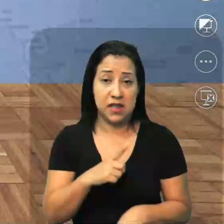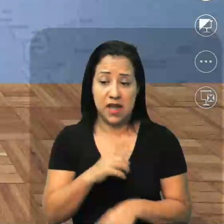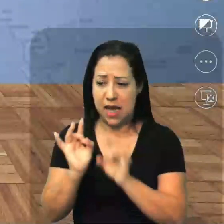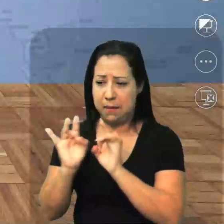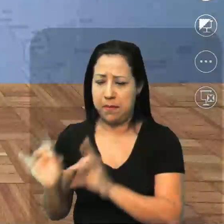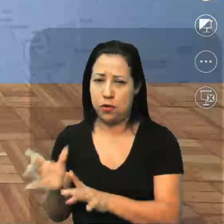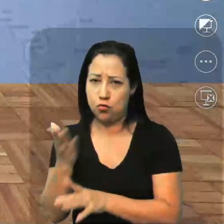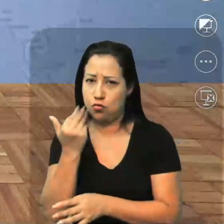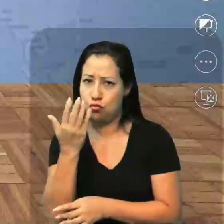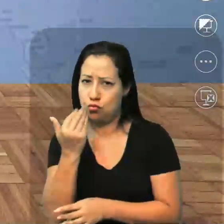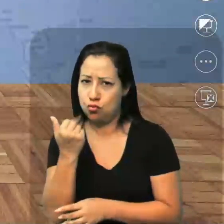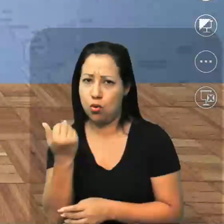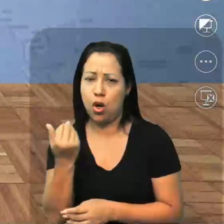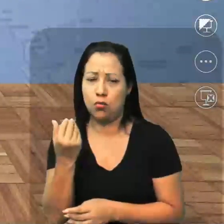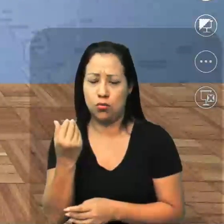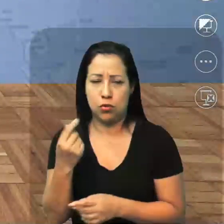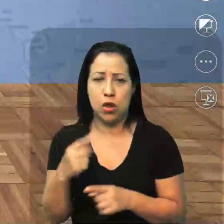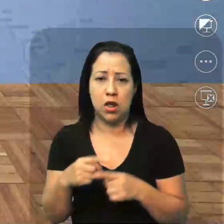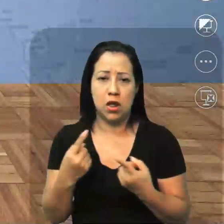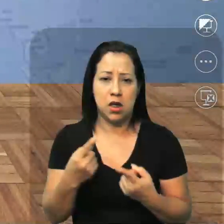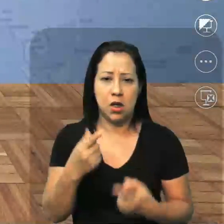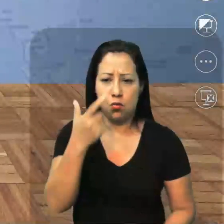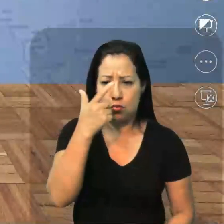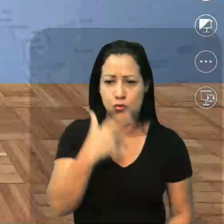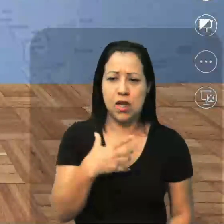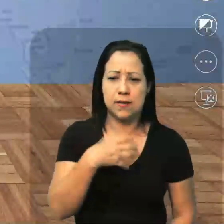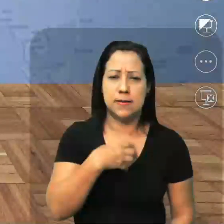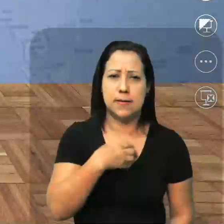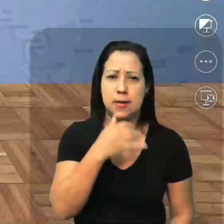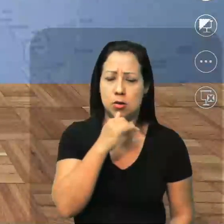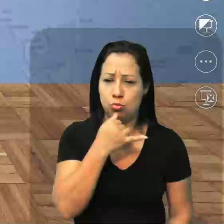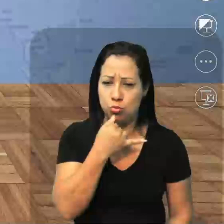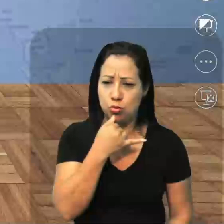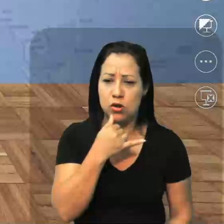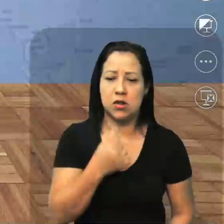É algo que me deixa muito triste.